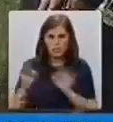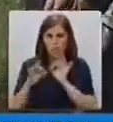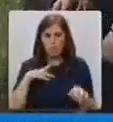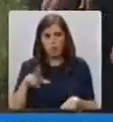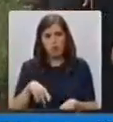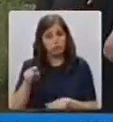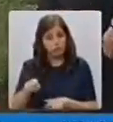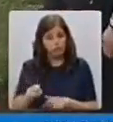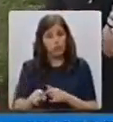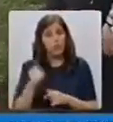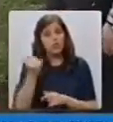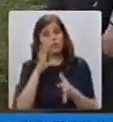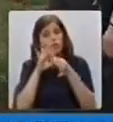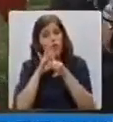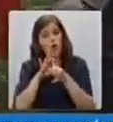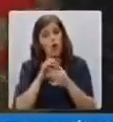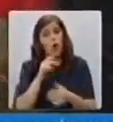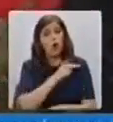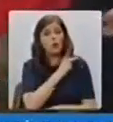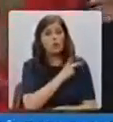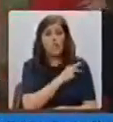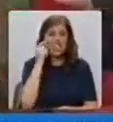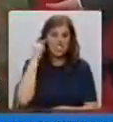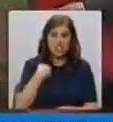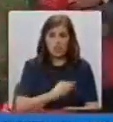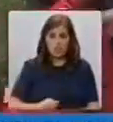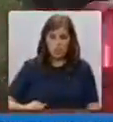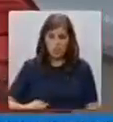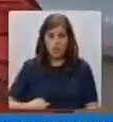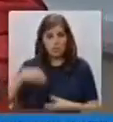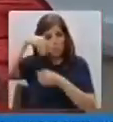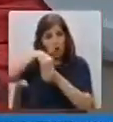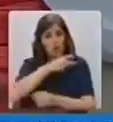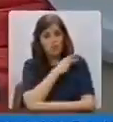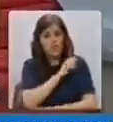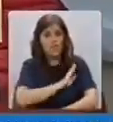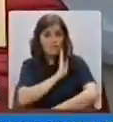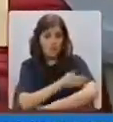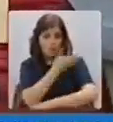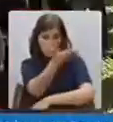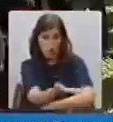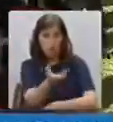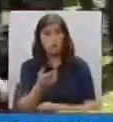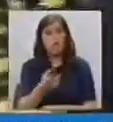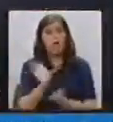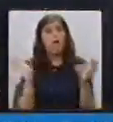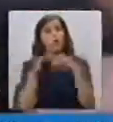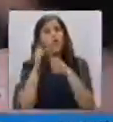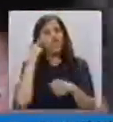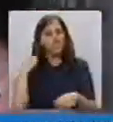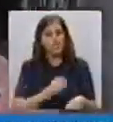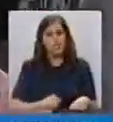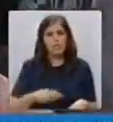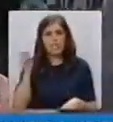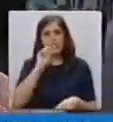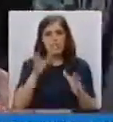Confúcio resulta de uma parceria com a Universidade de Dalian, na China, e fica na Universidade de Aveiro. A comunidade chinesa já é a terceira maior entre os